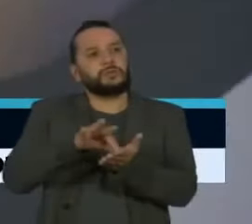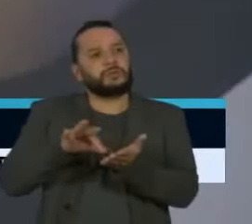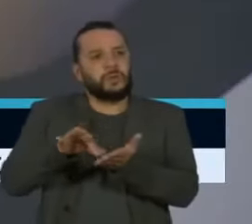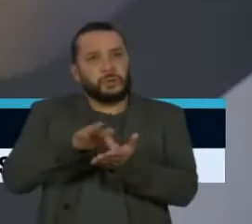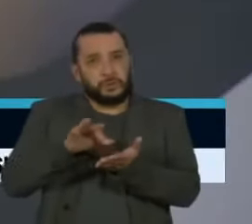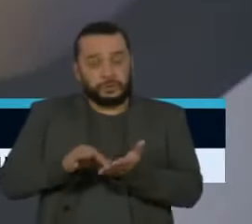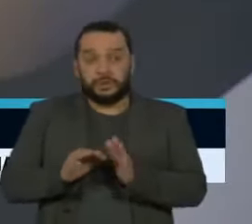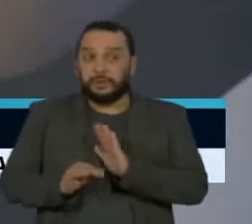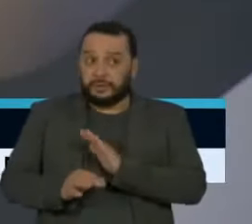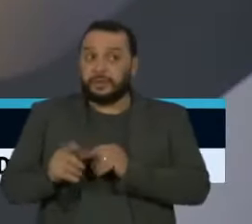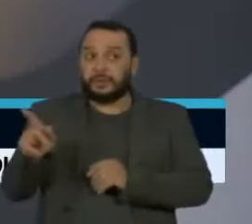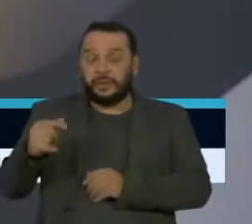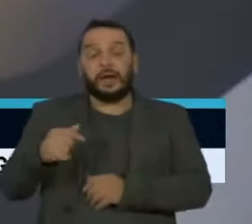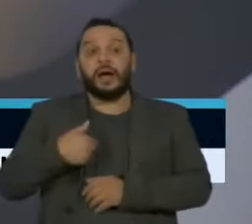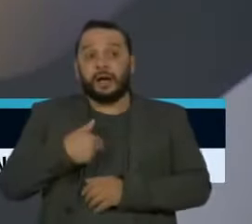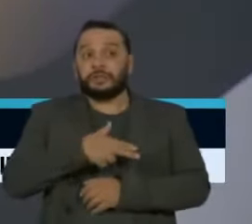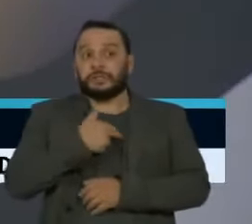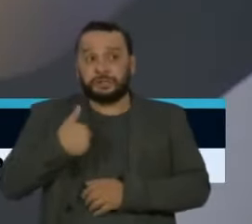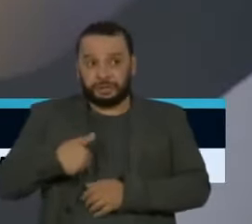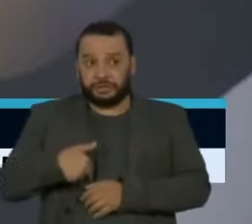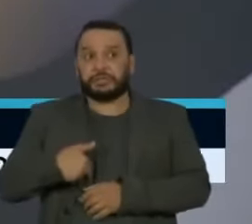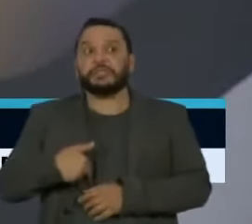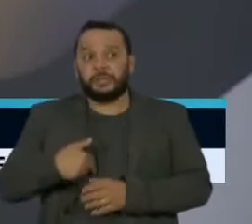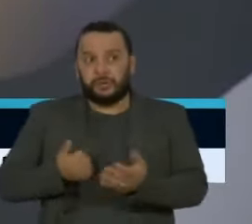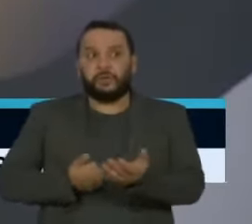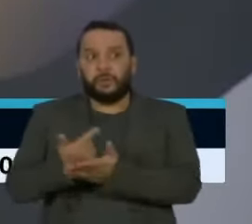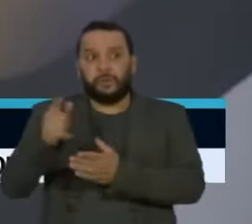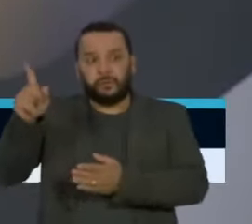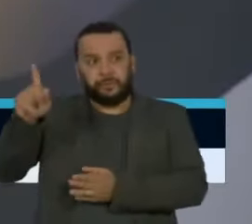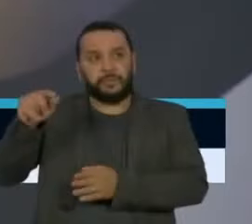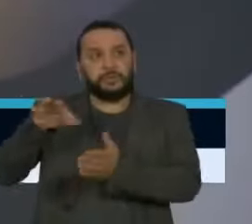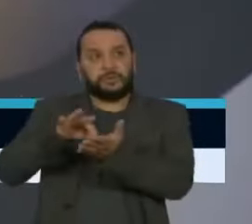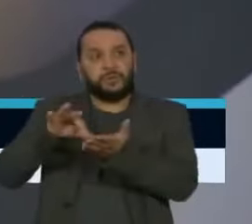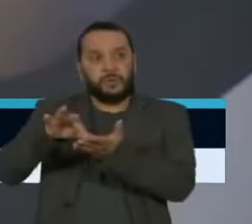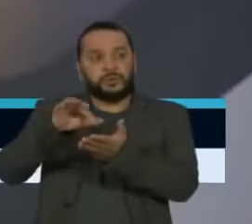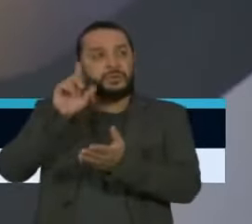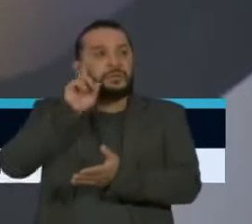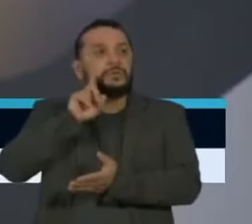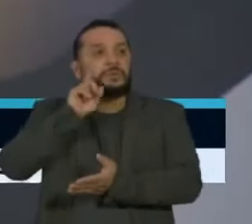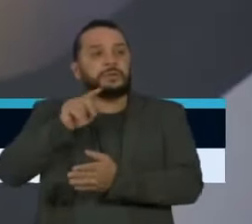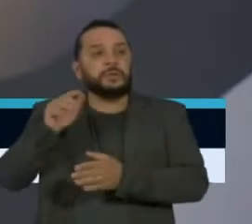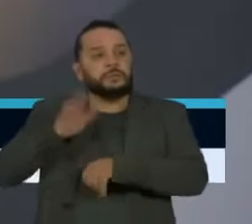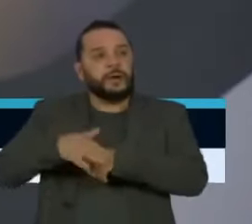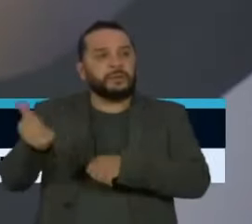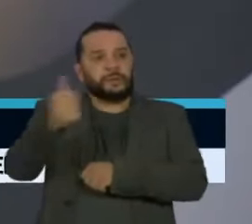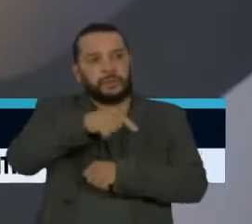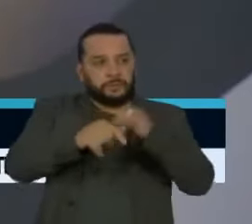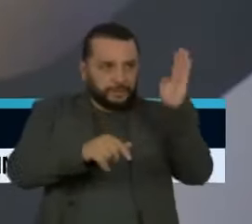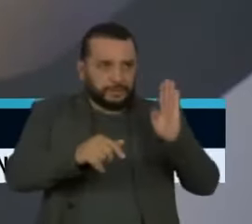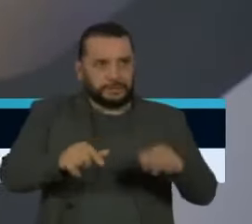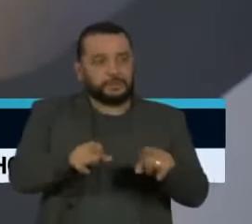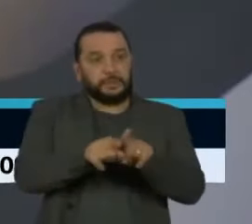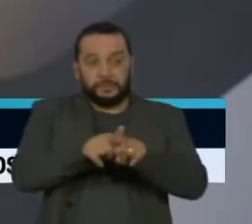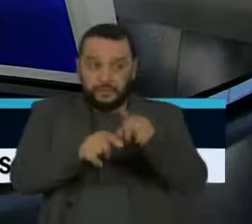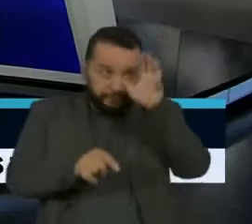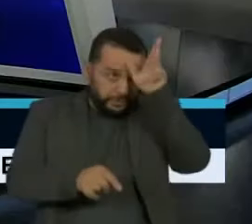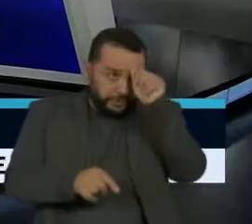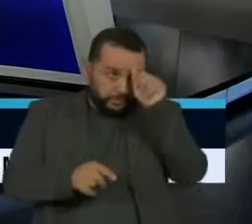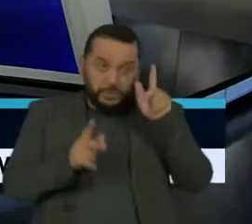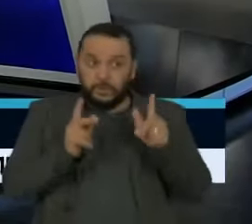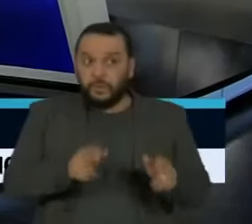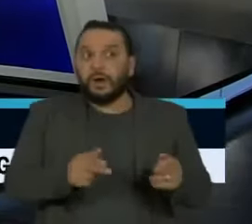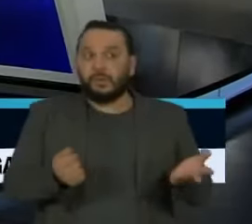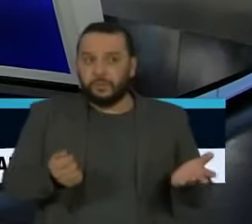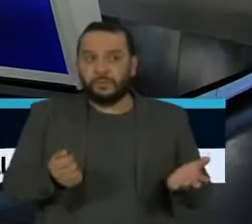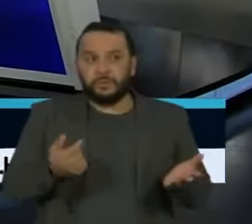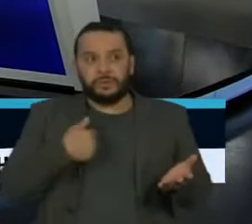bom, a China está aumentando a compra de soja dos Estados Unidos, que está mais barato do que do Brasil. Do mesmo jeito com o frango. Esse tipo de barreira sanitária, eles nem